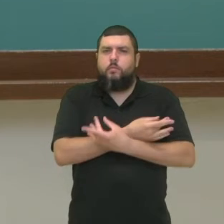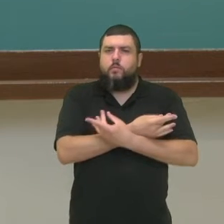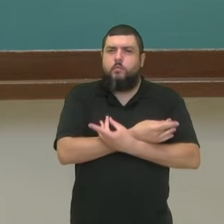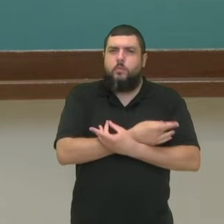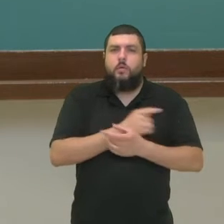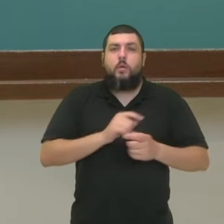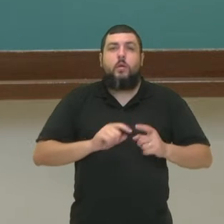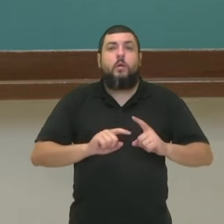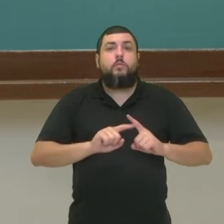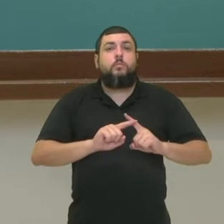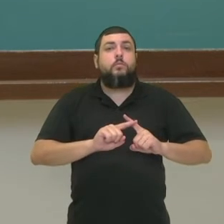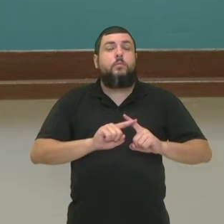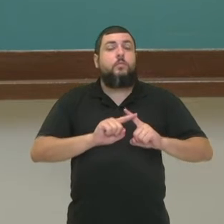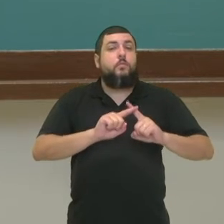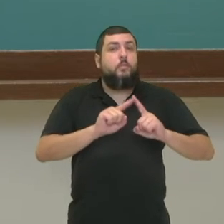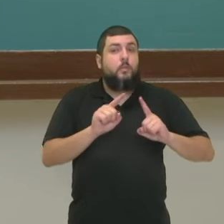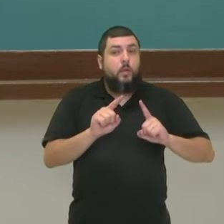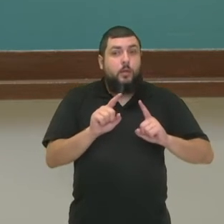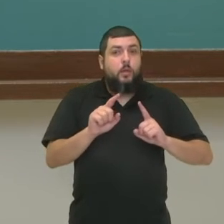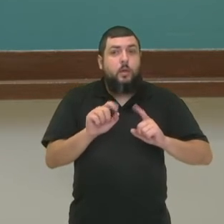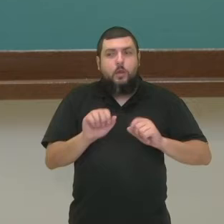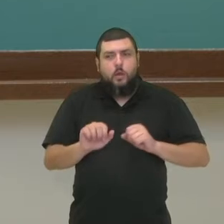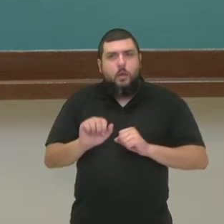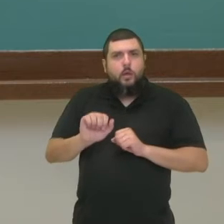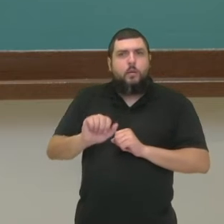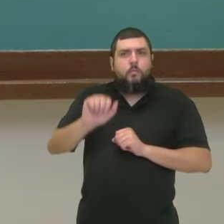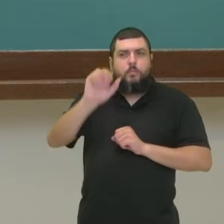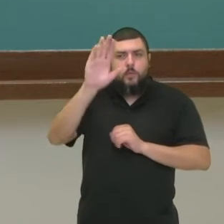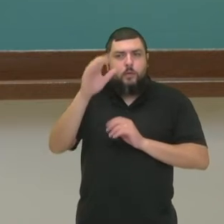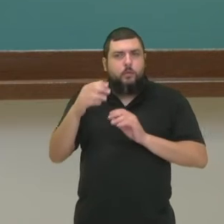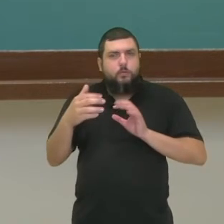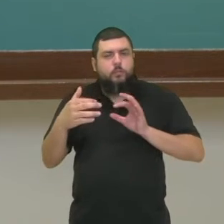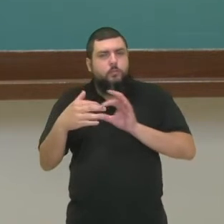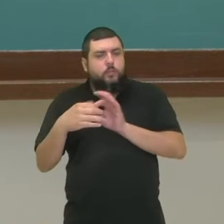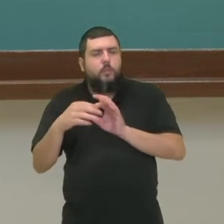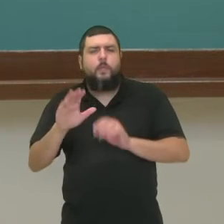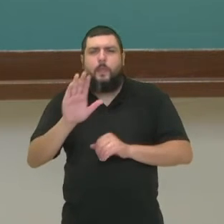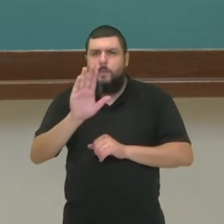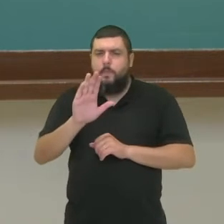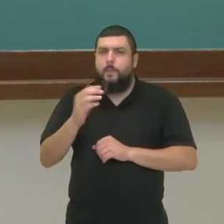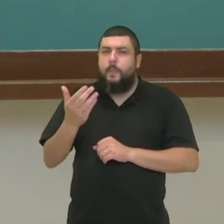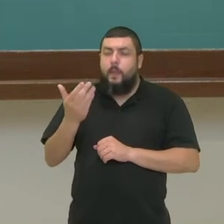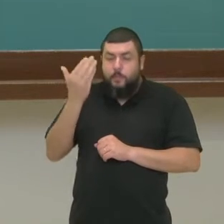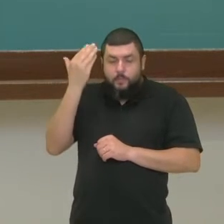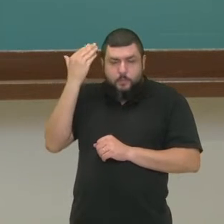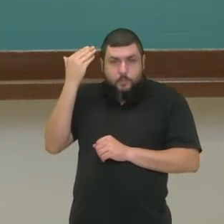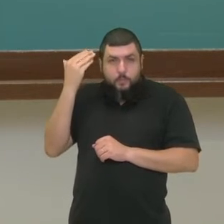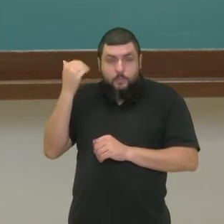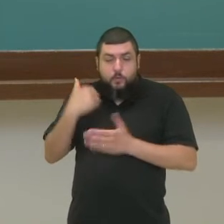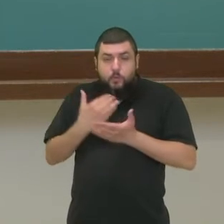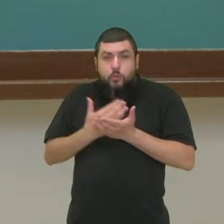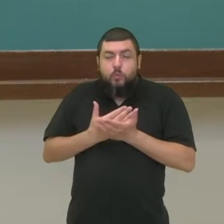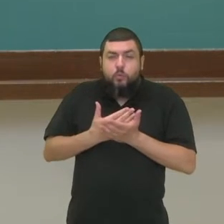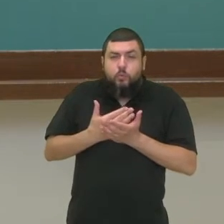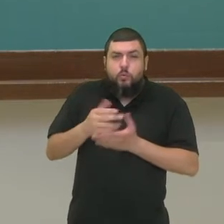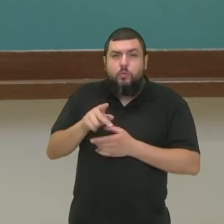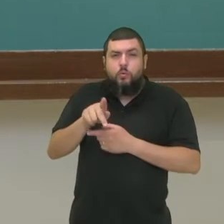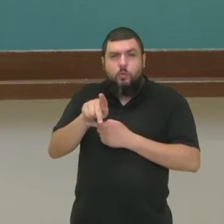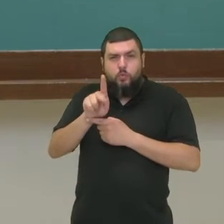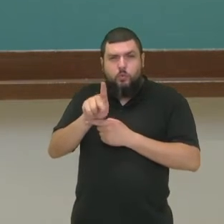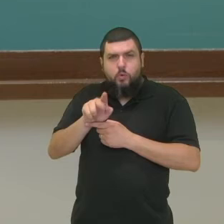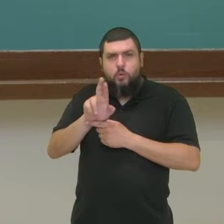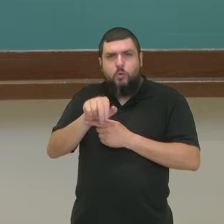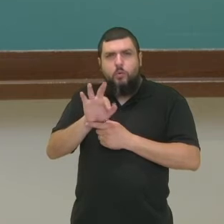Kung Fu ele não tinha sido tão aceito na sociedade chinesa, porque pregava vários valores do budismo que